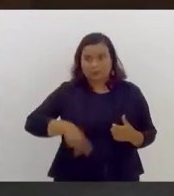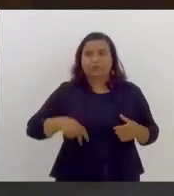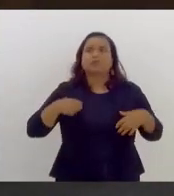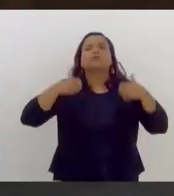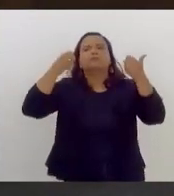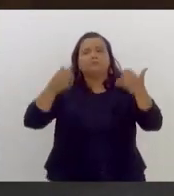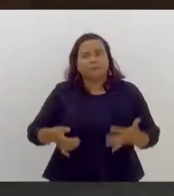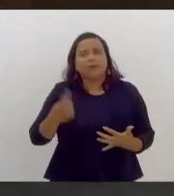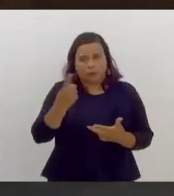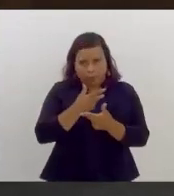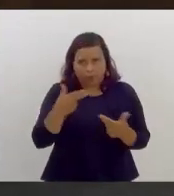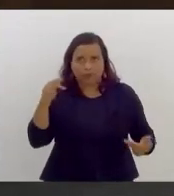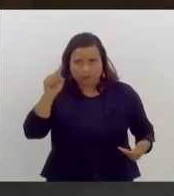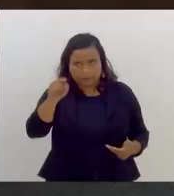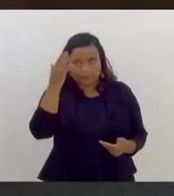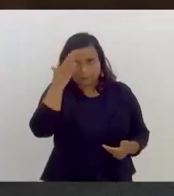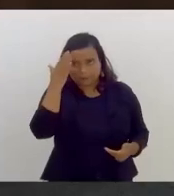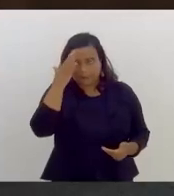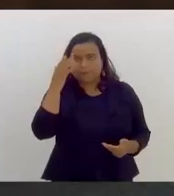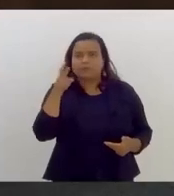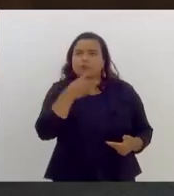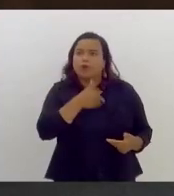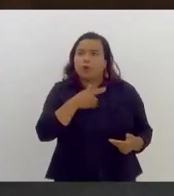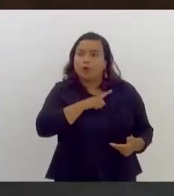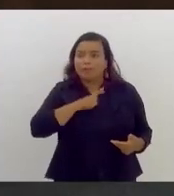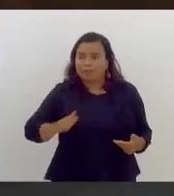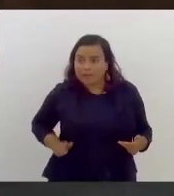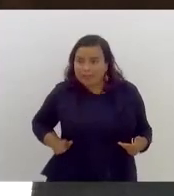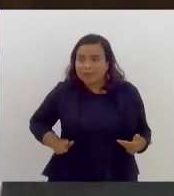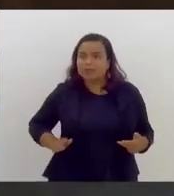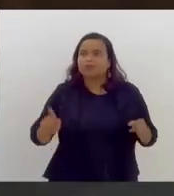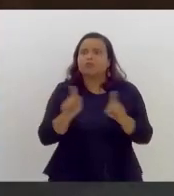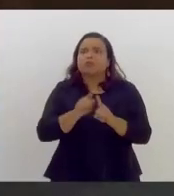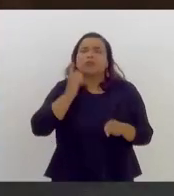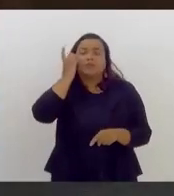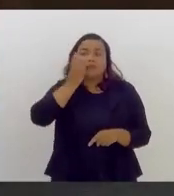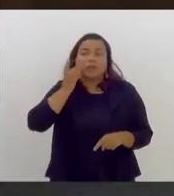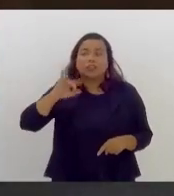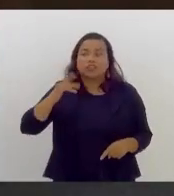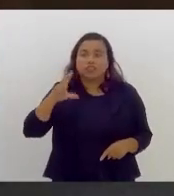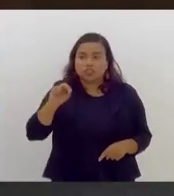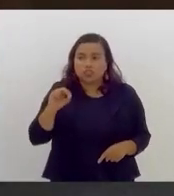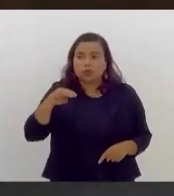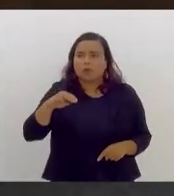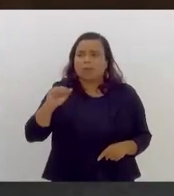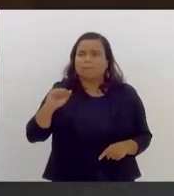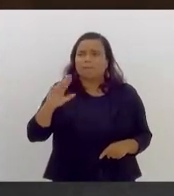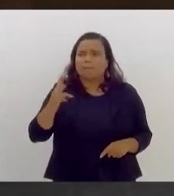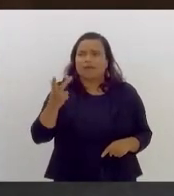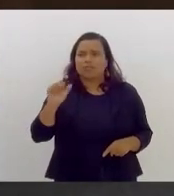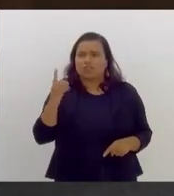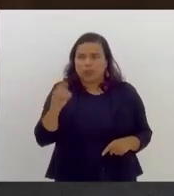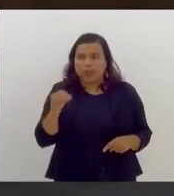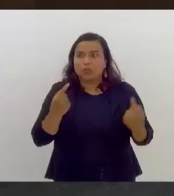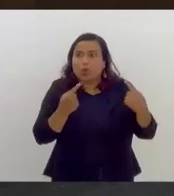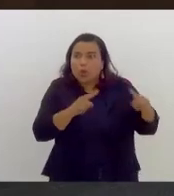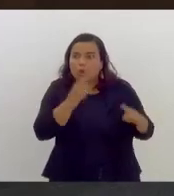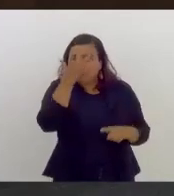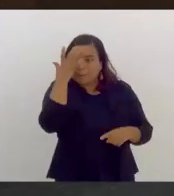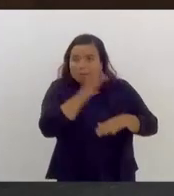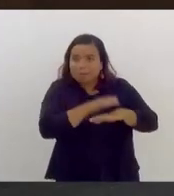senhor, que tanto o governador quanto o deputado Chico Machado jamais seriam contra os